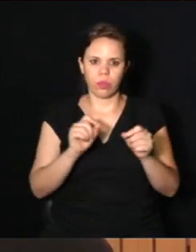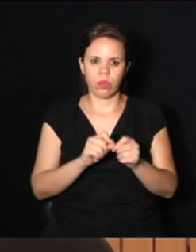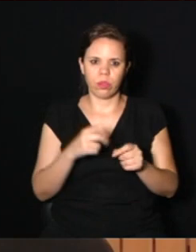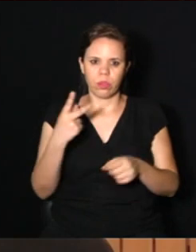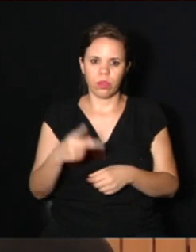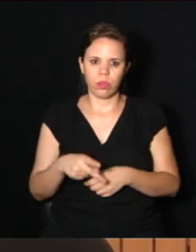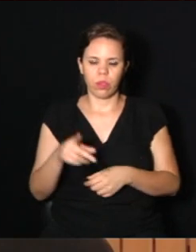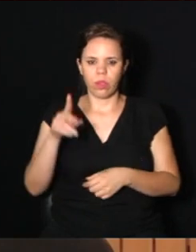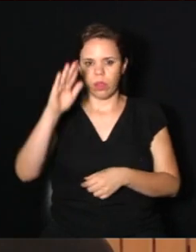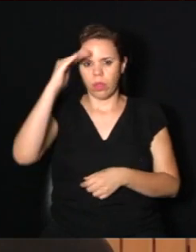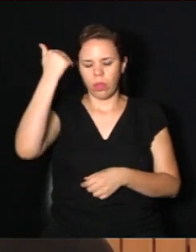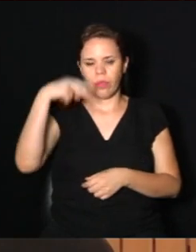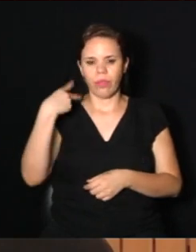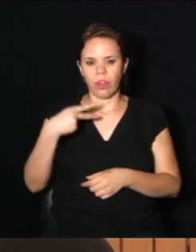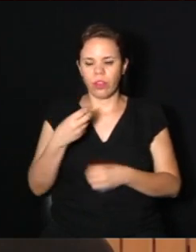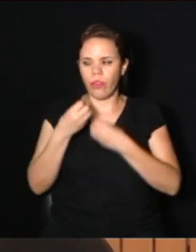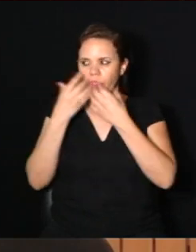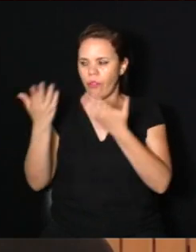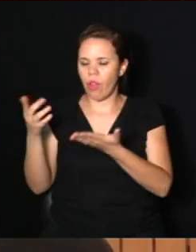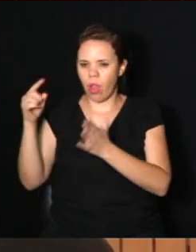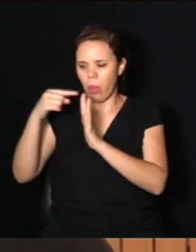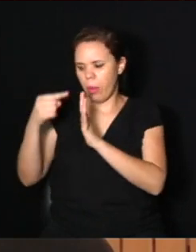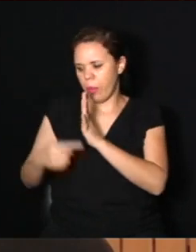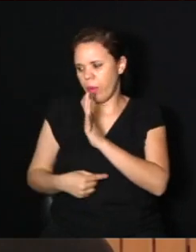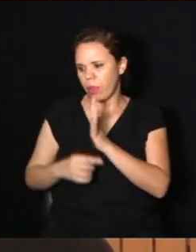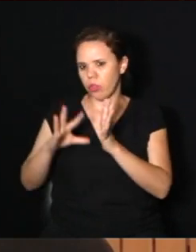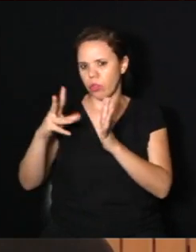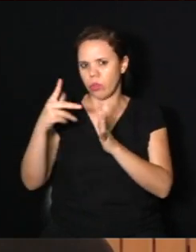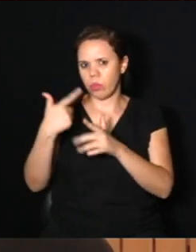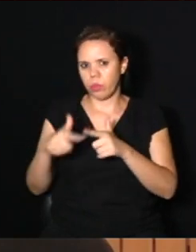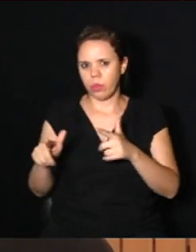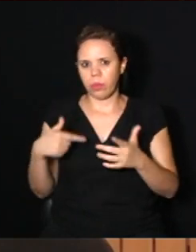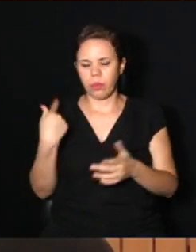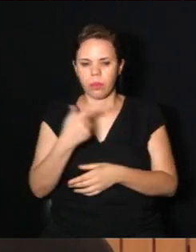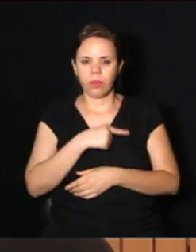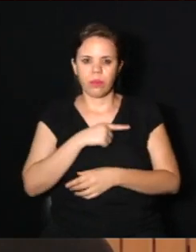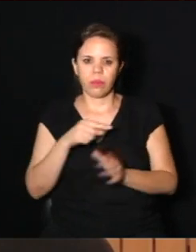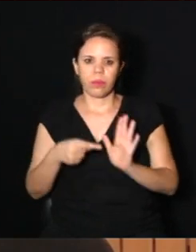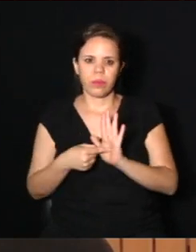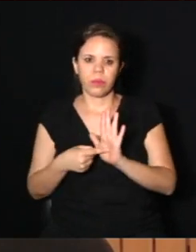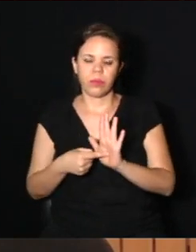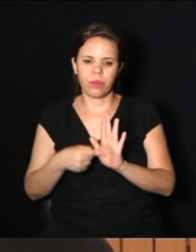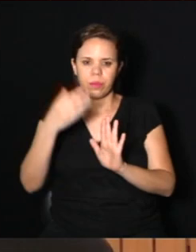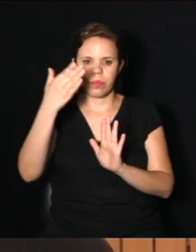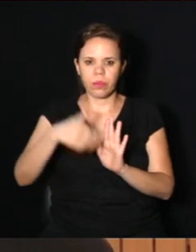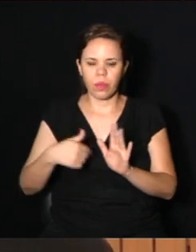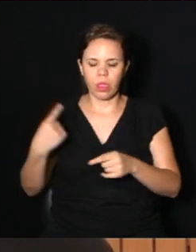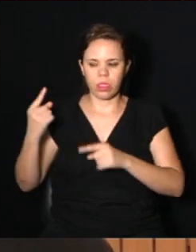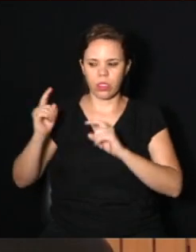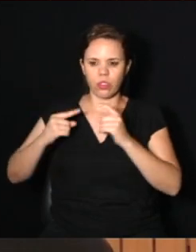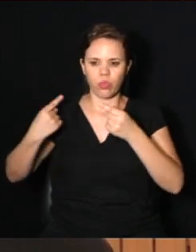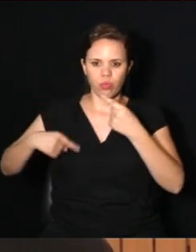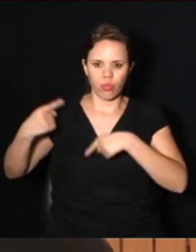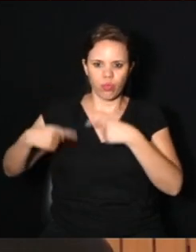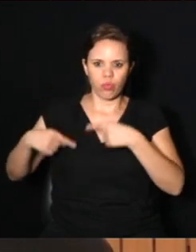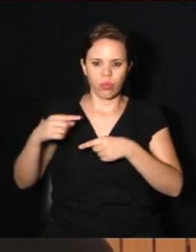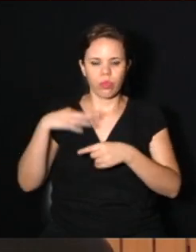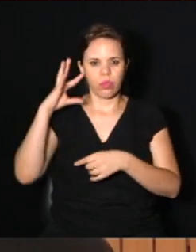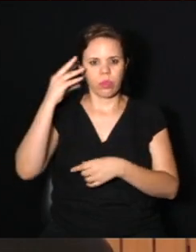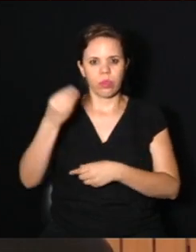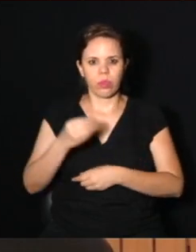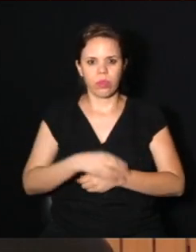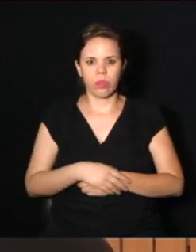que o Pedro falou aí antes. Nós pautamos internamente essa discussão, entendemos todas